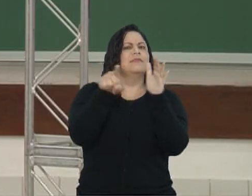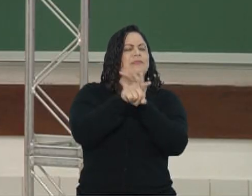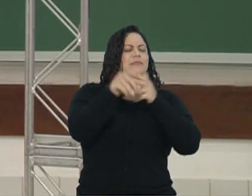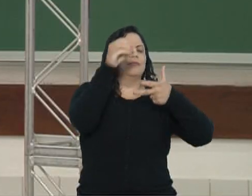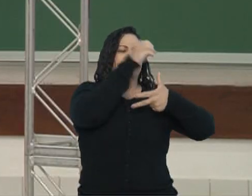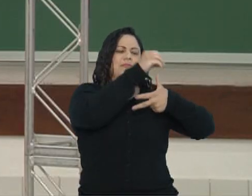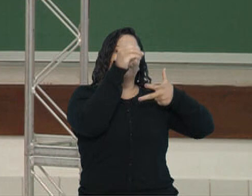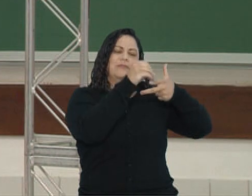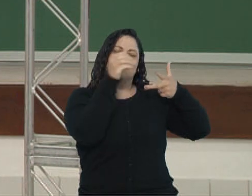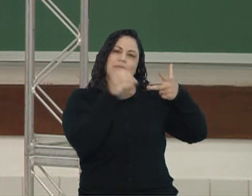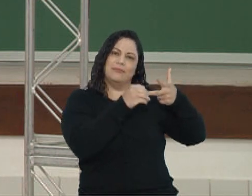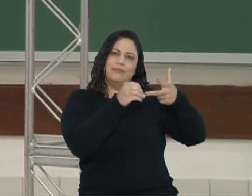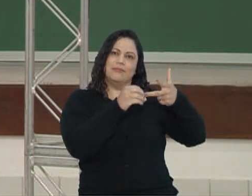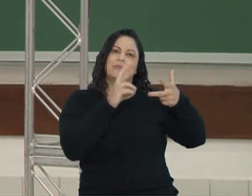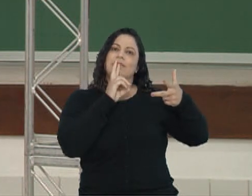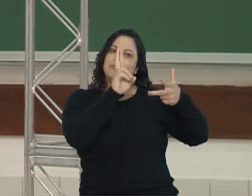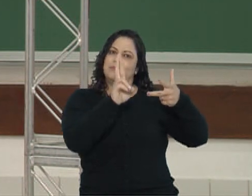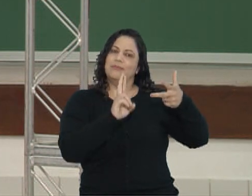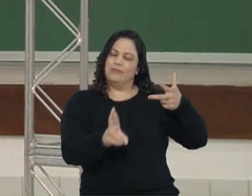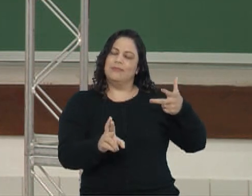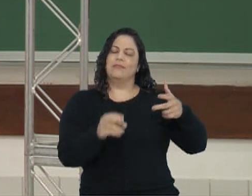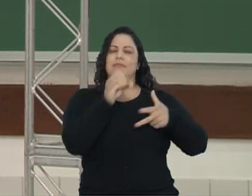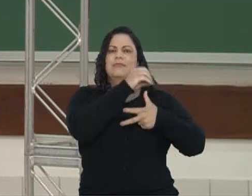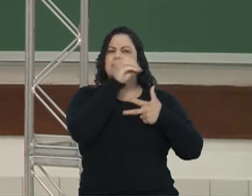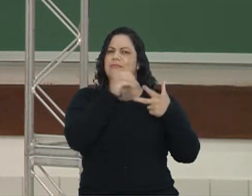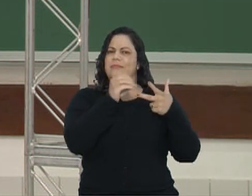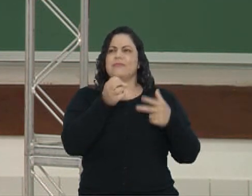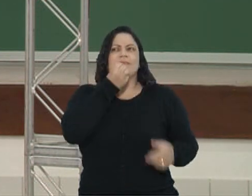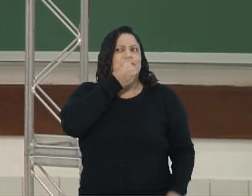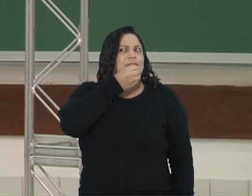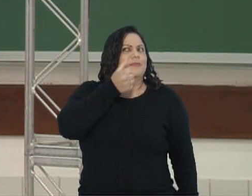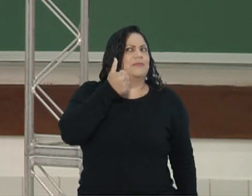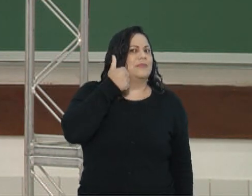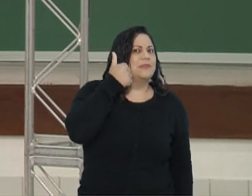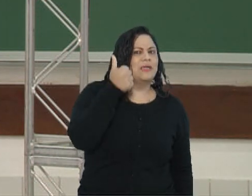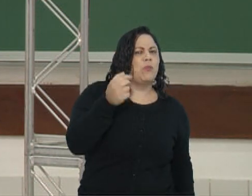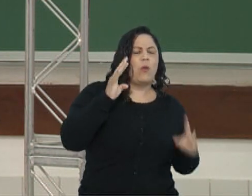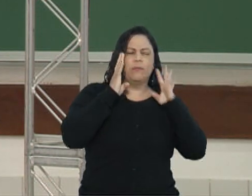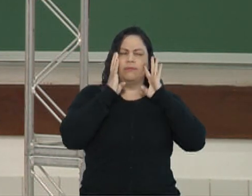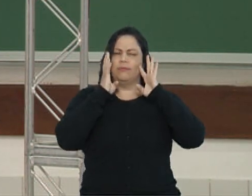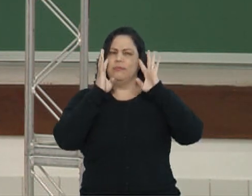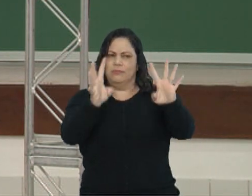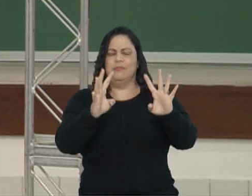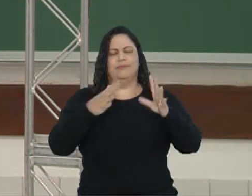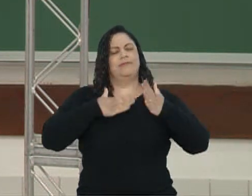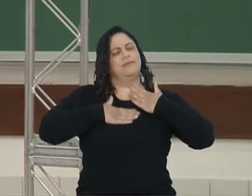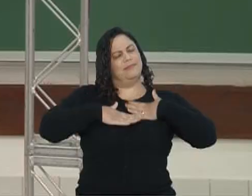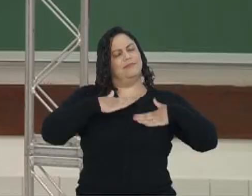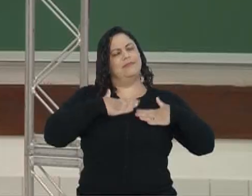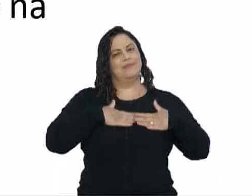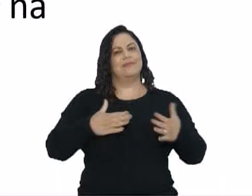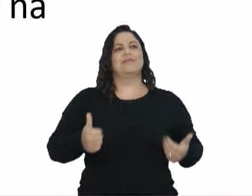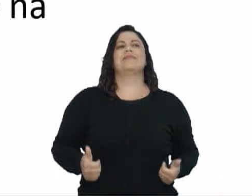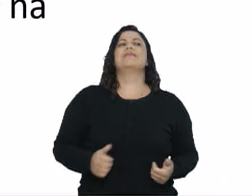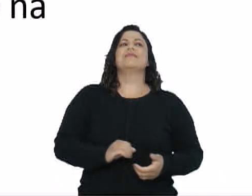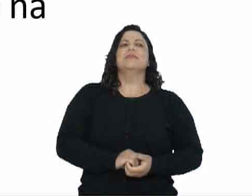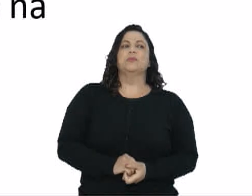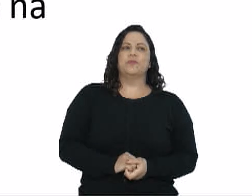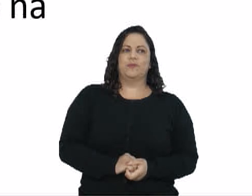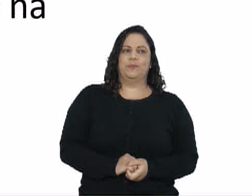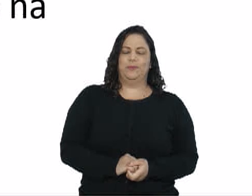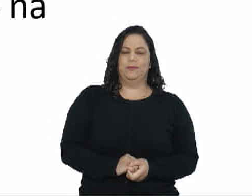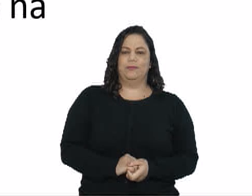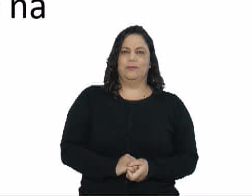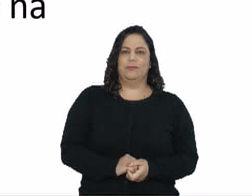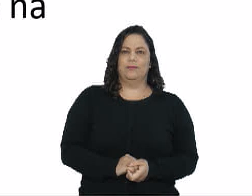Enem? Essa questão é do Enem, mas ela é bem boa, hein? Se está atento, você vai responder ela com tranquilidade. Os